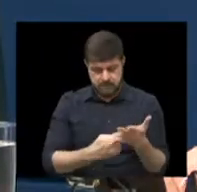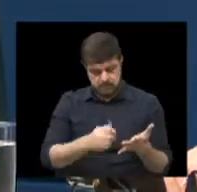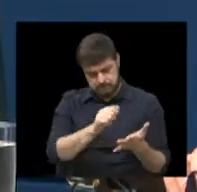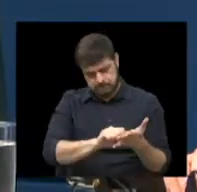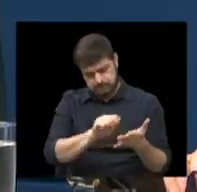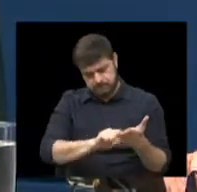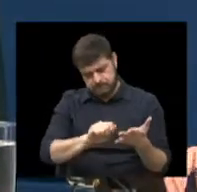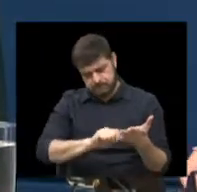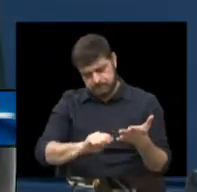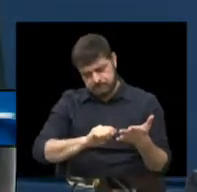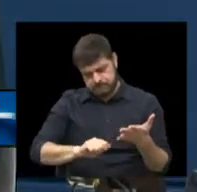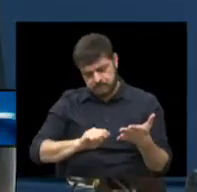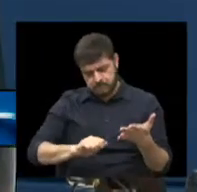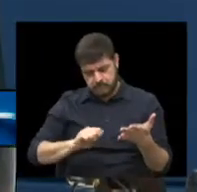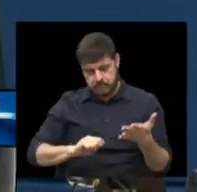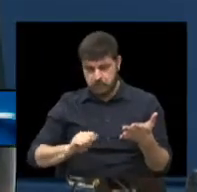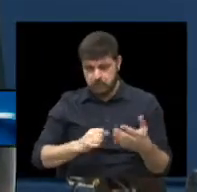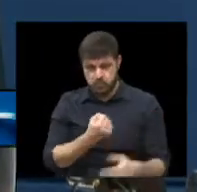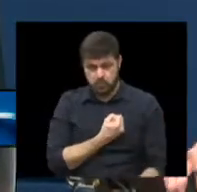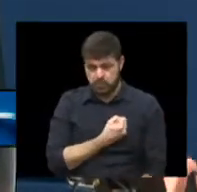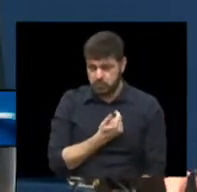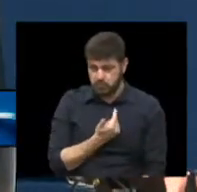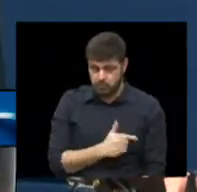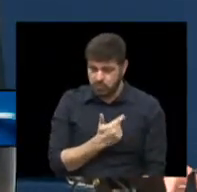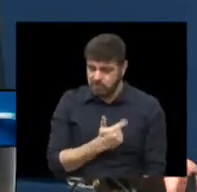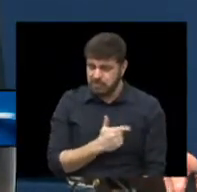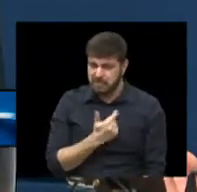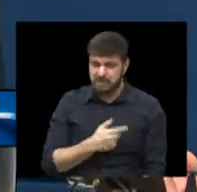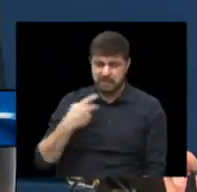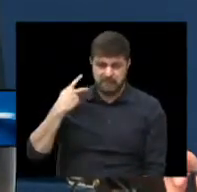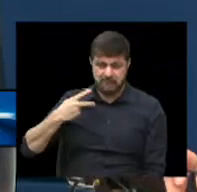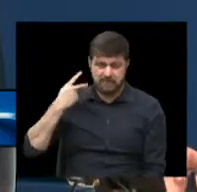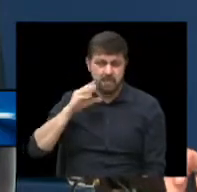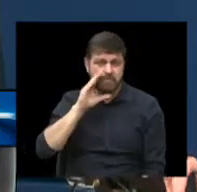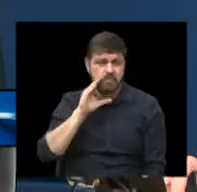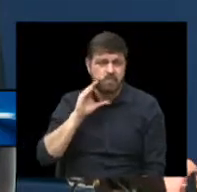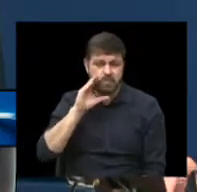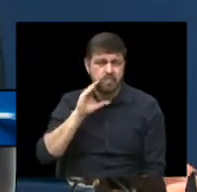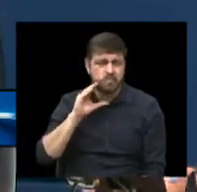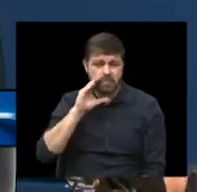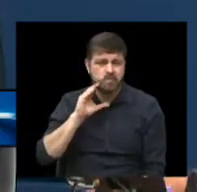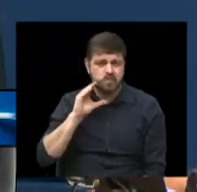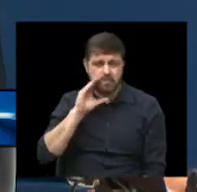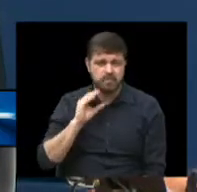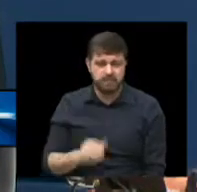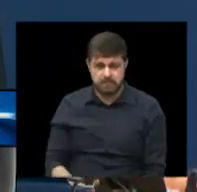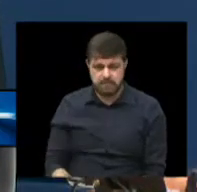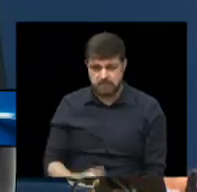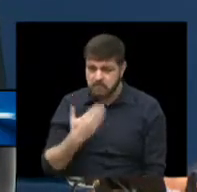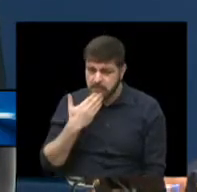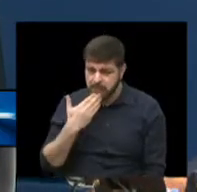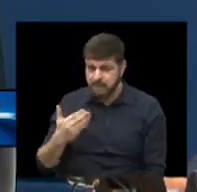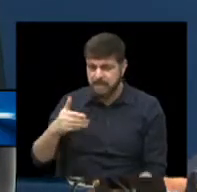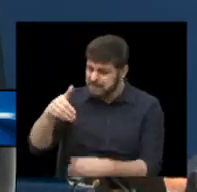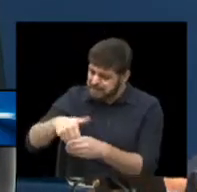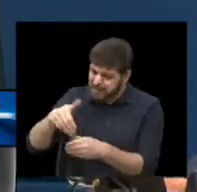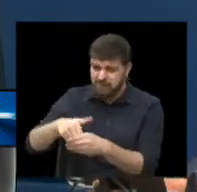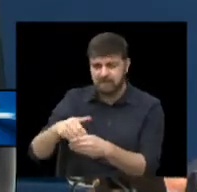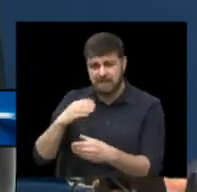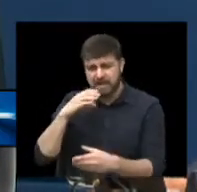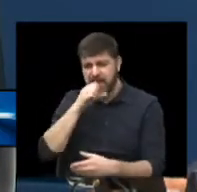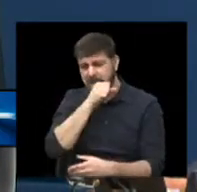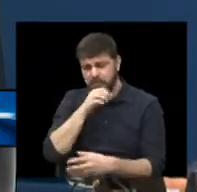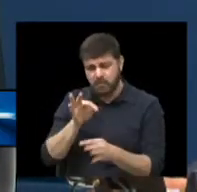presidente, ainda sem número de autoria do vereador Luiz Henrique Cirilo, do PSDB, que requer a tramitação em regime de urgência